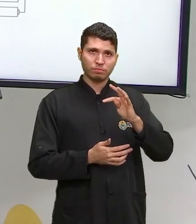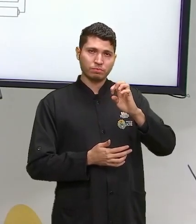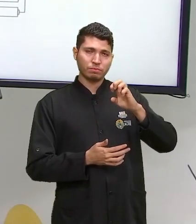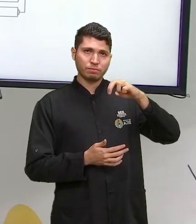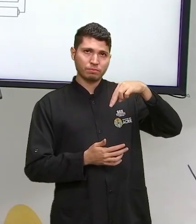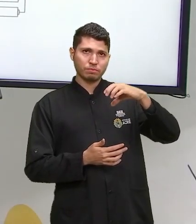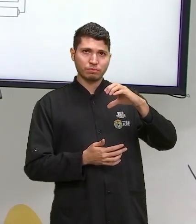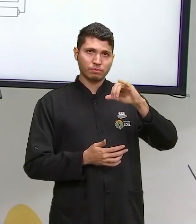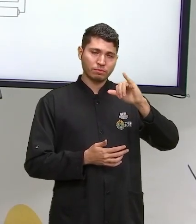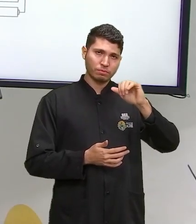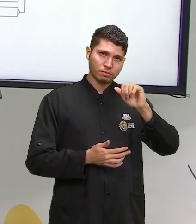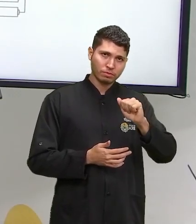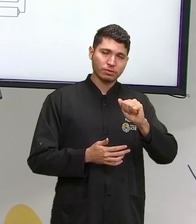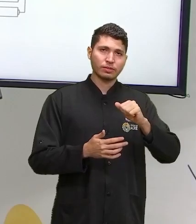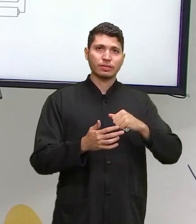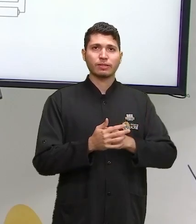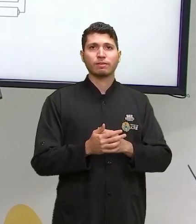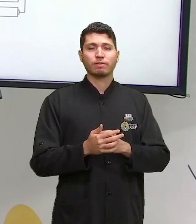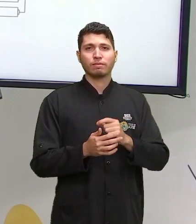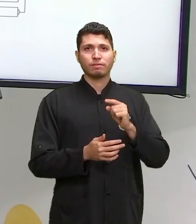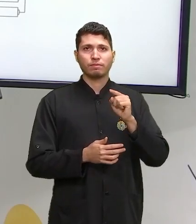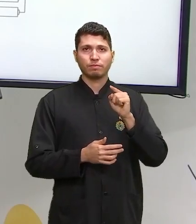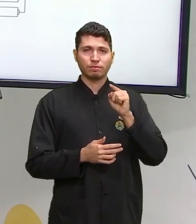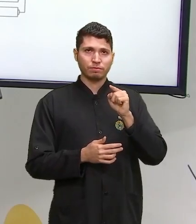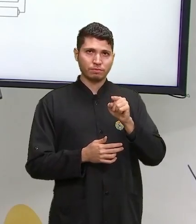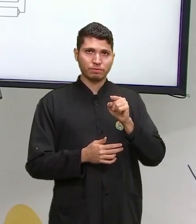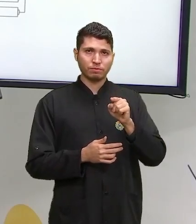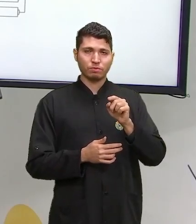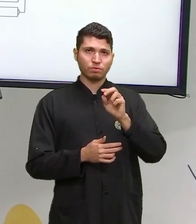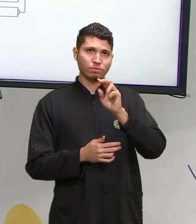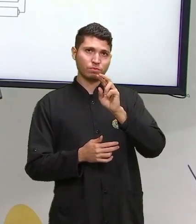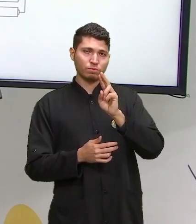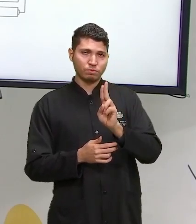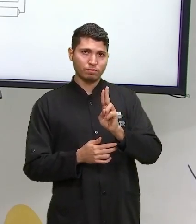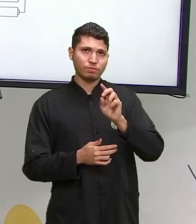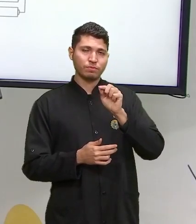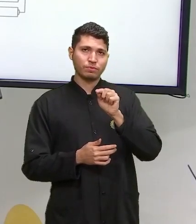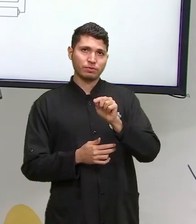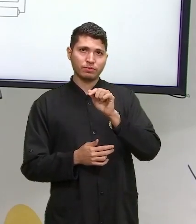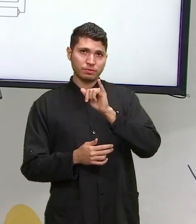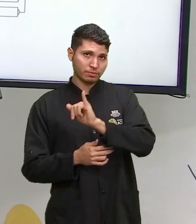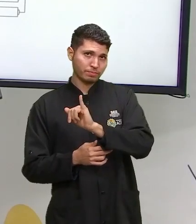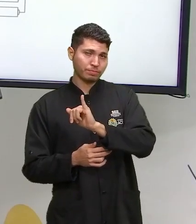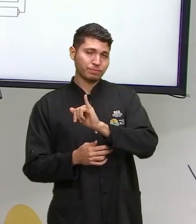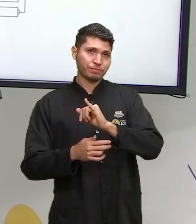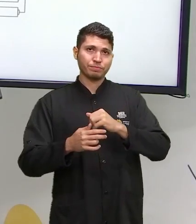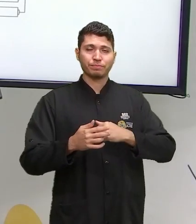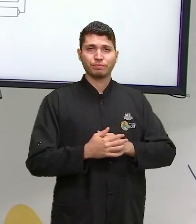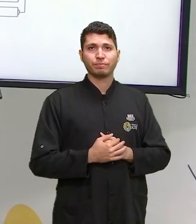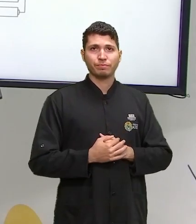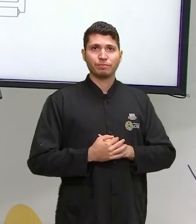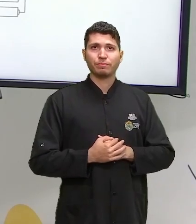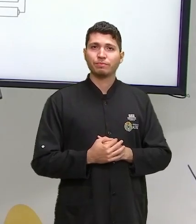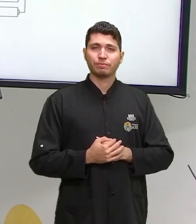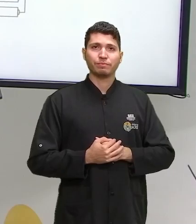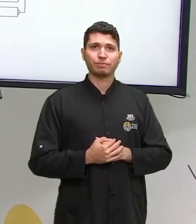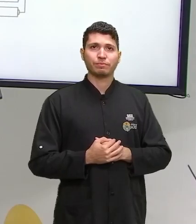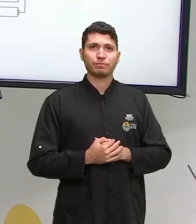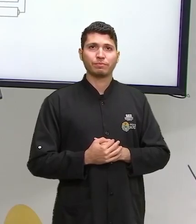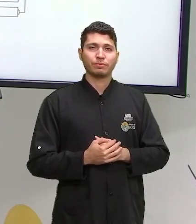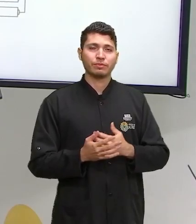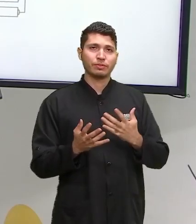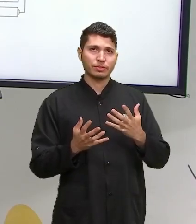justamente a tensão vezes a corrente, ou seja, P igual a U vezes I, pio. Olha aí que macete legal, né? E aqui ele quer